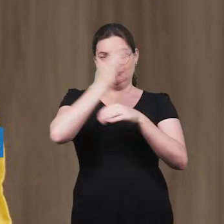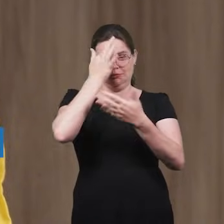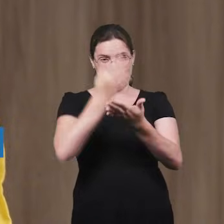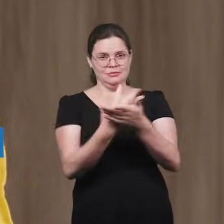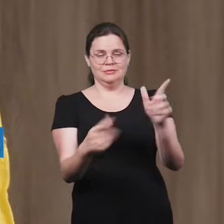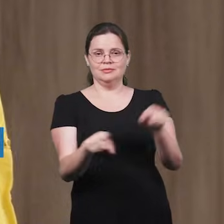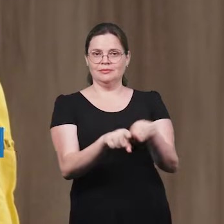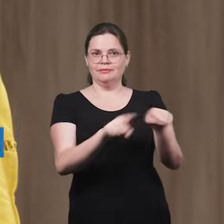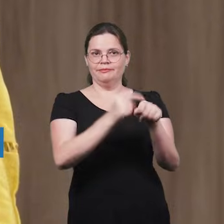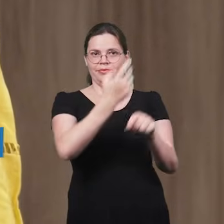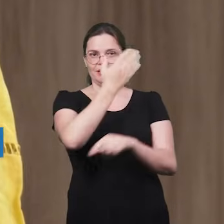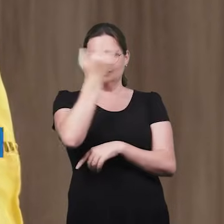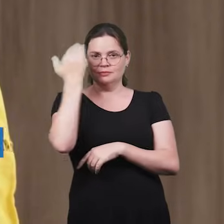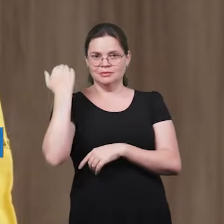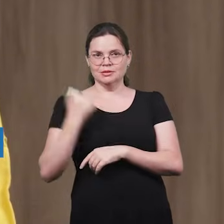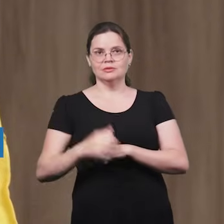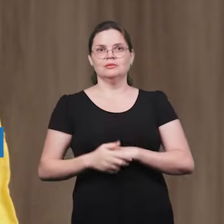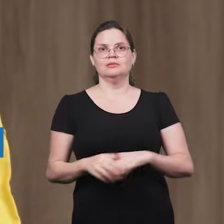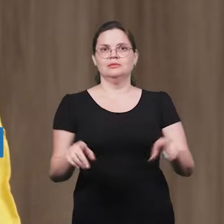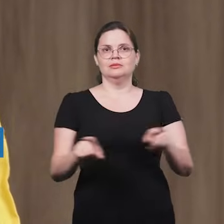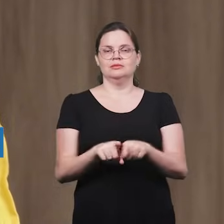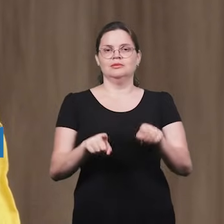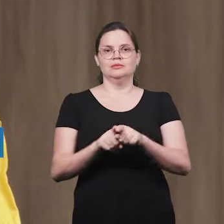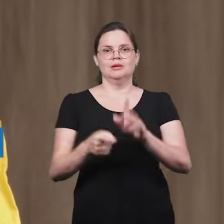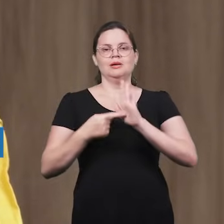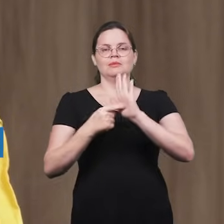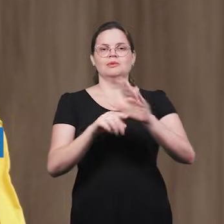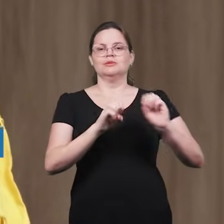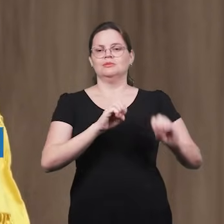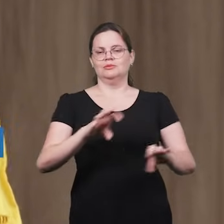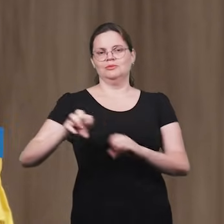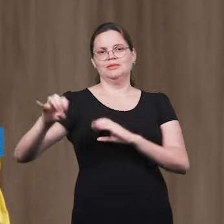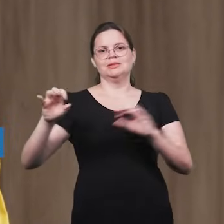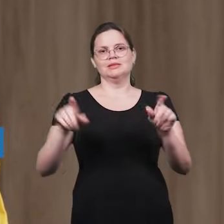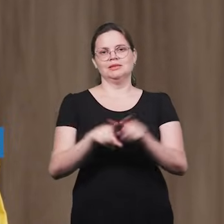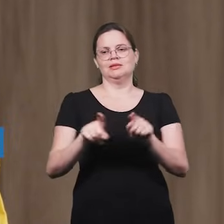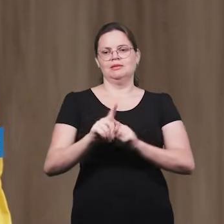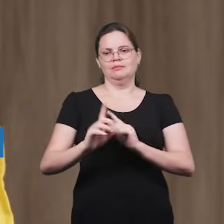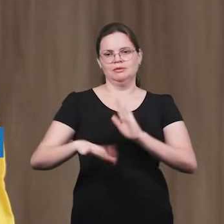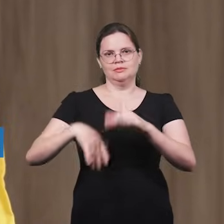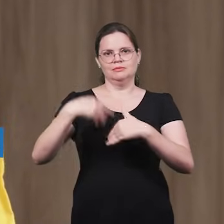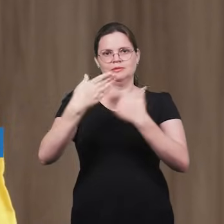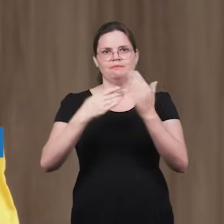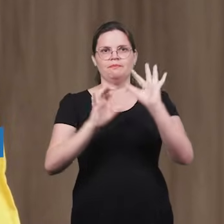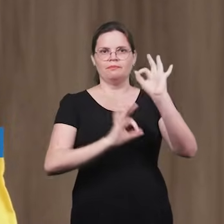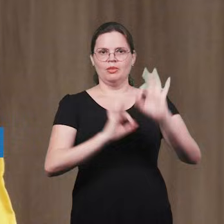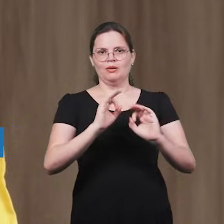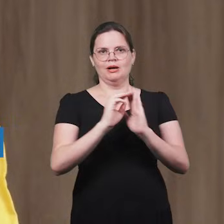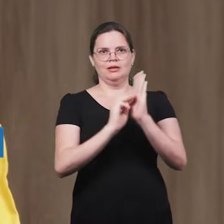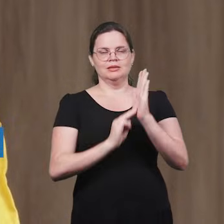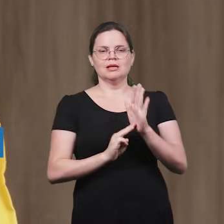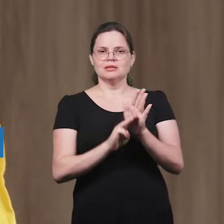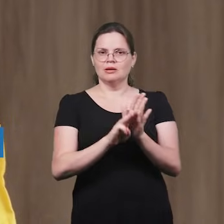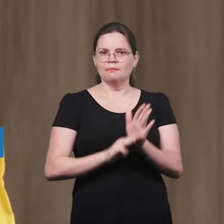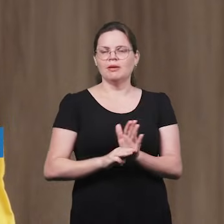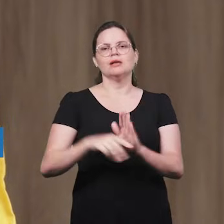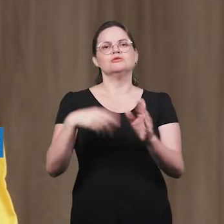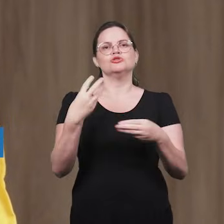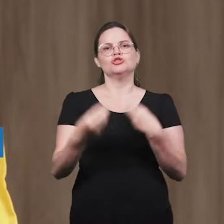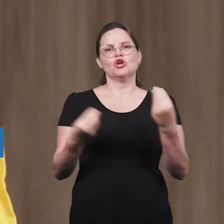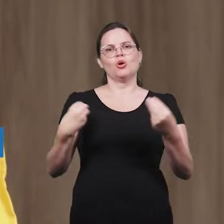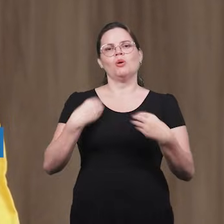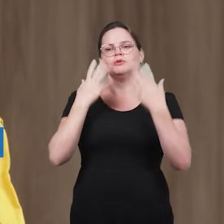que remetem ao ensino e ao crescimento na nossa vinheta, organização e método, temor ao Senhor, educação dos